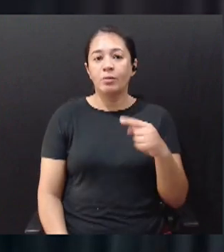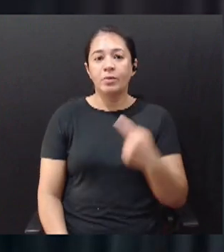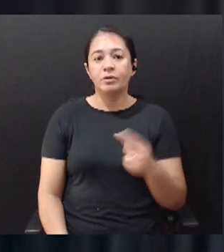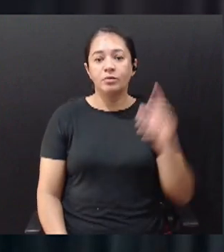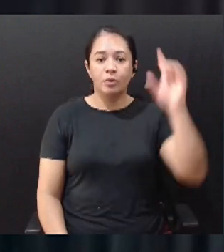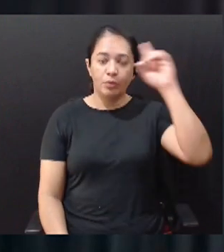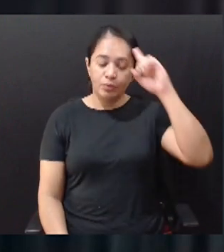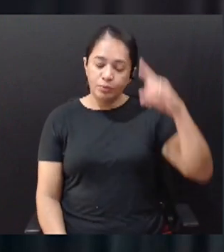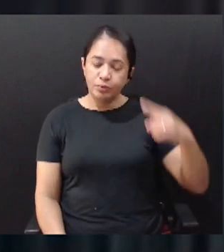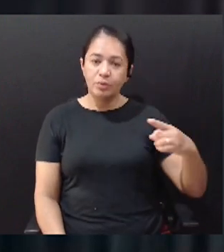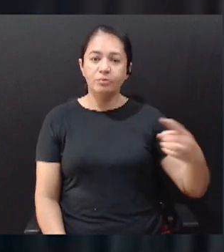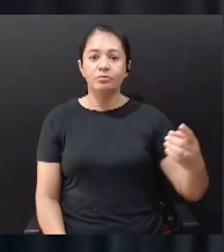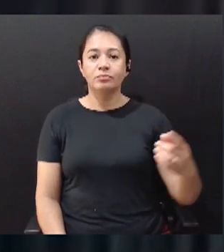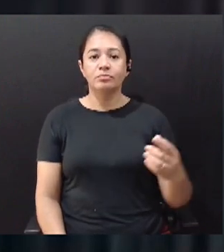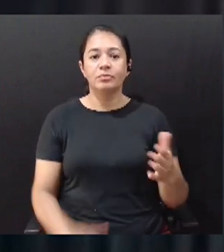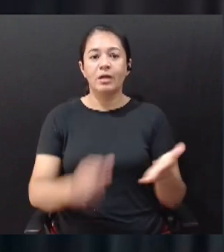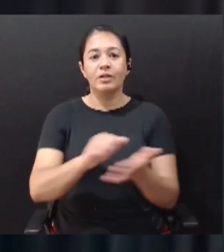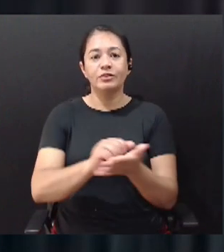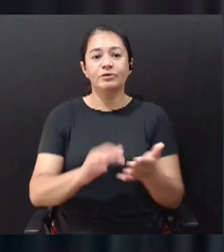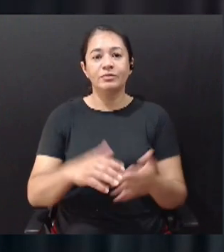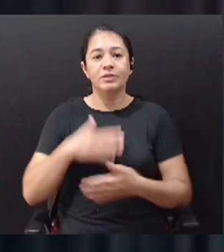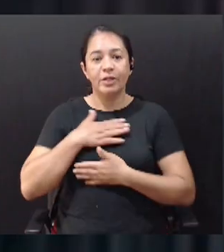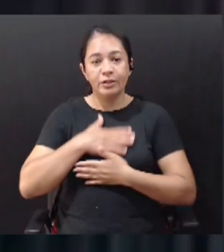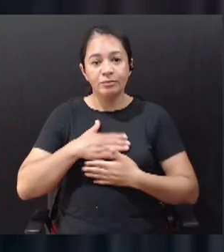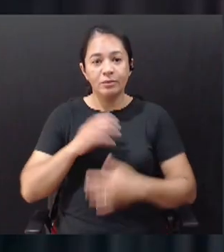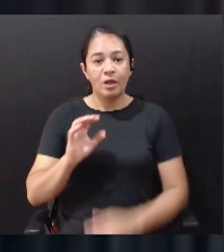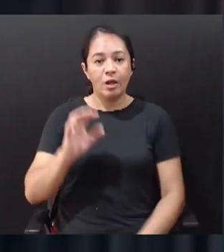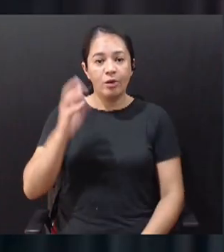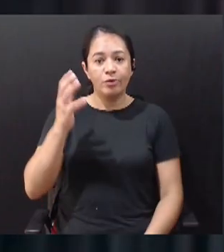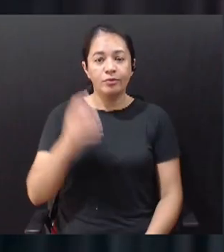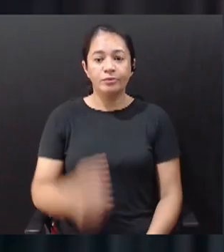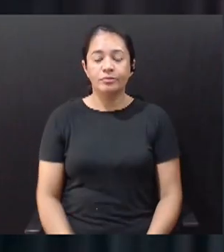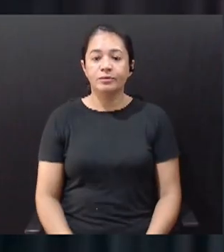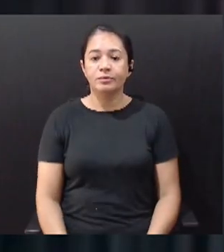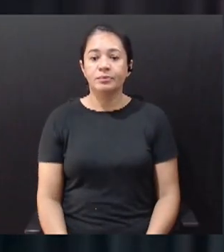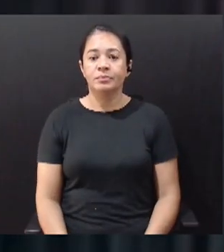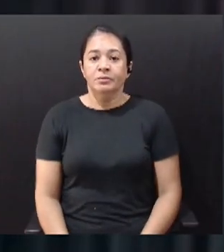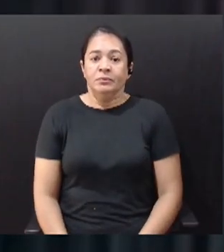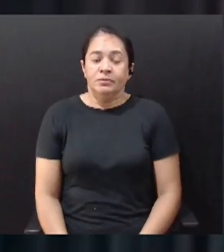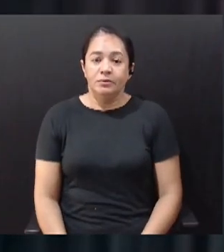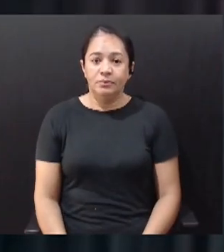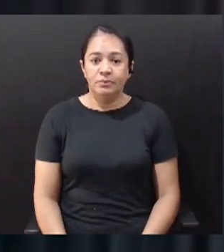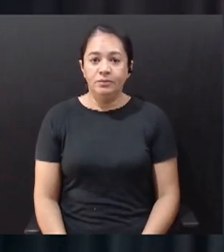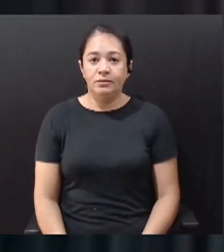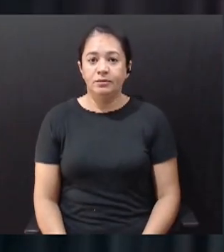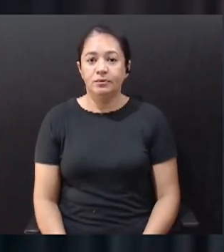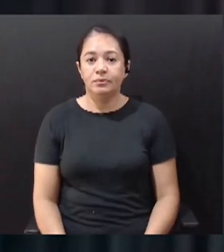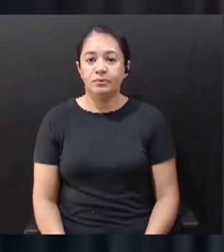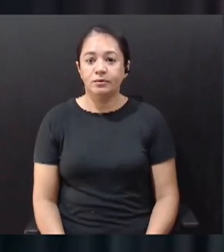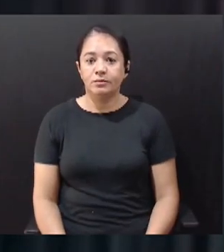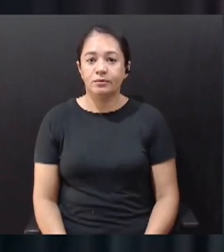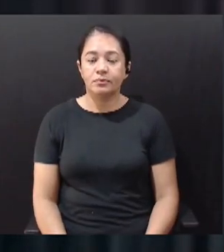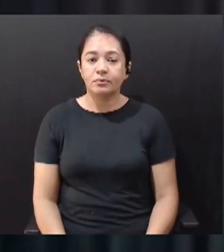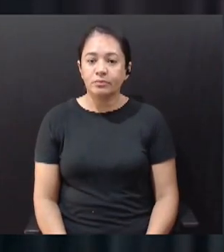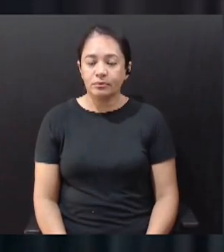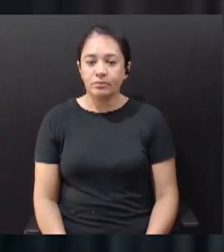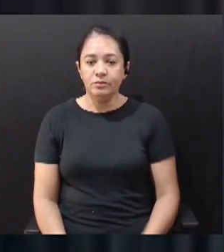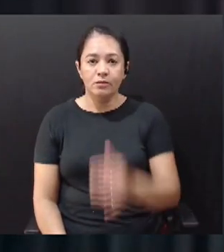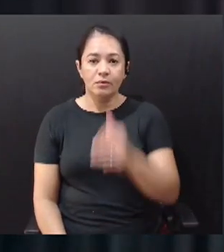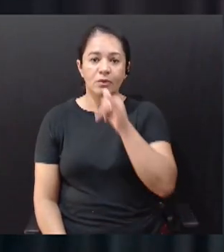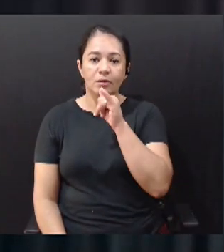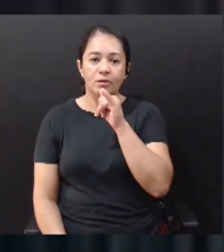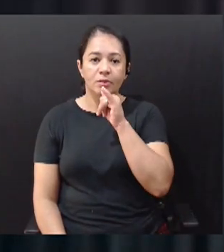nos dão prazer. Então tem muito também que se fala de, por exemplo, pegar o meio da semana,